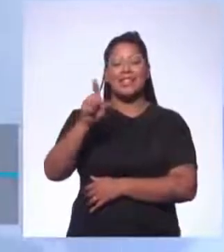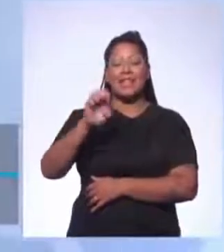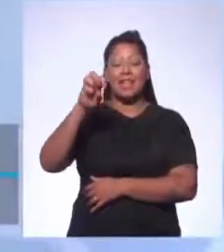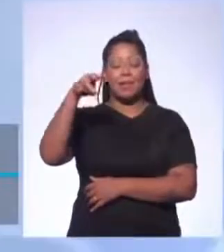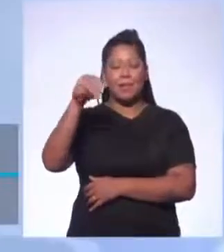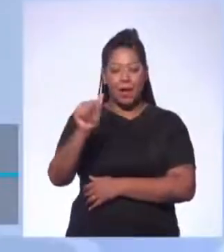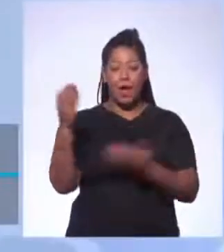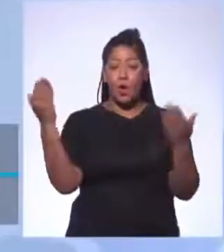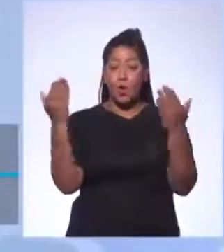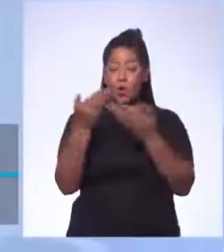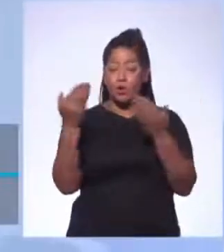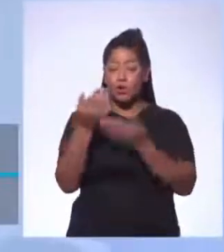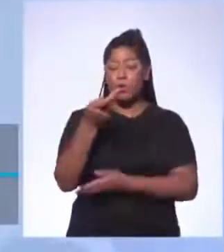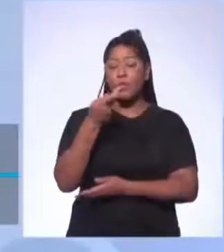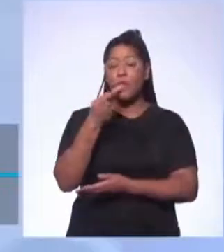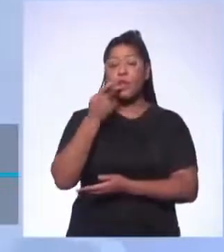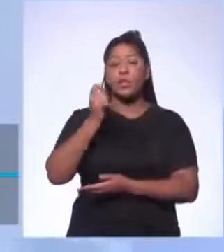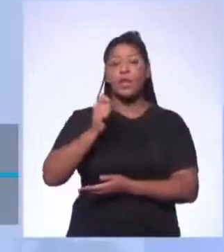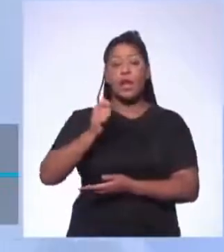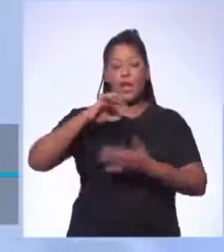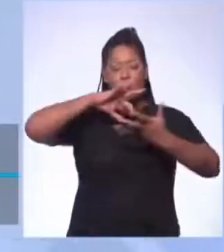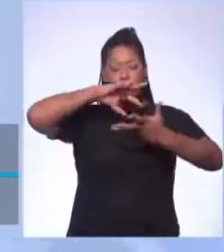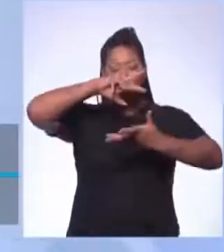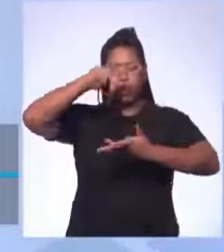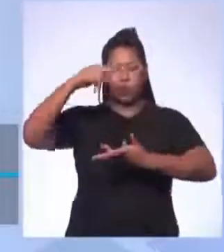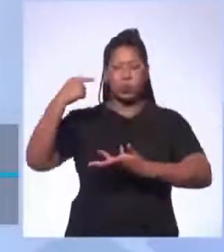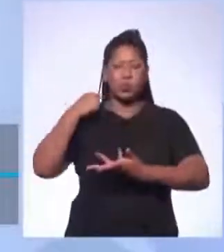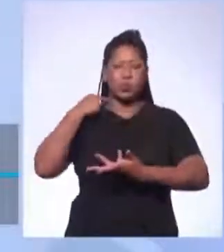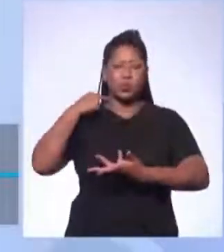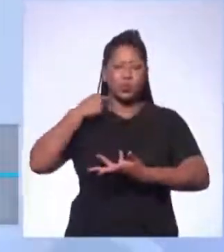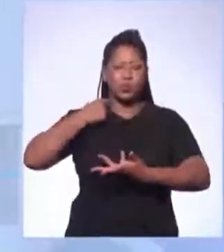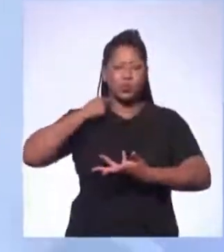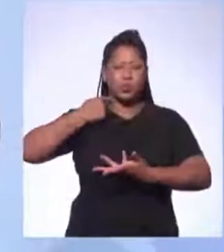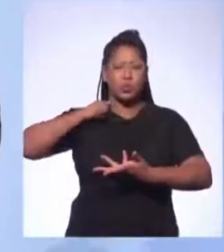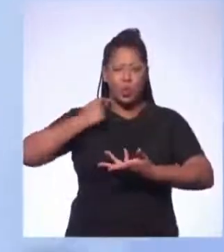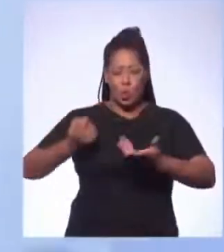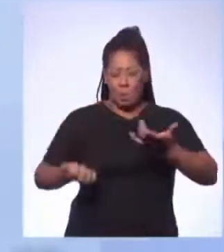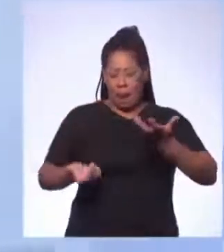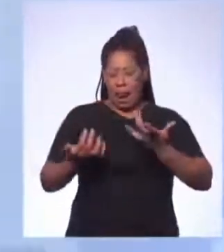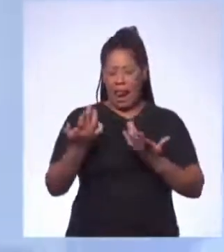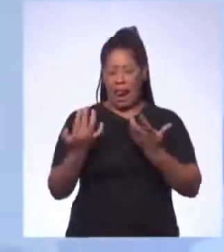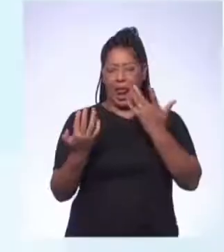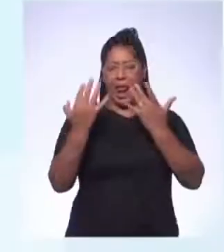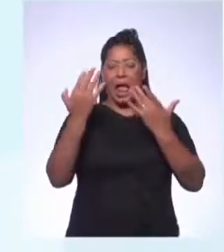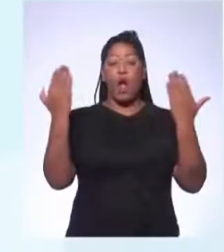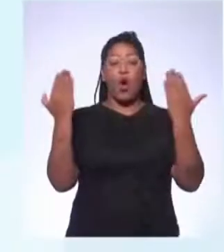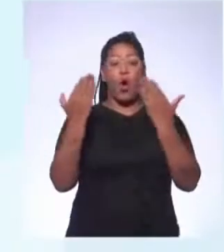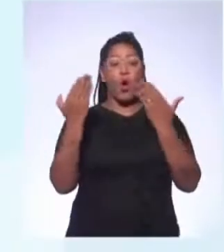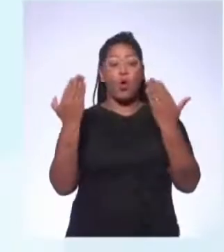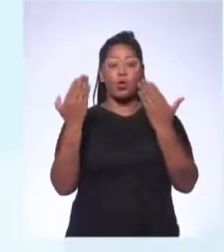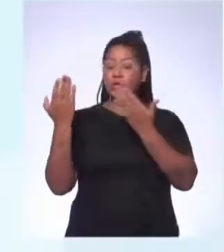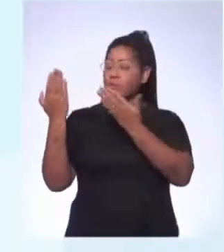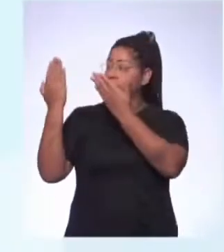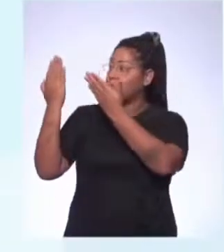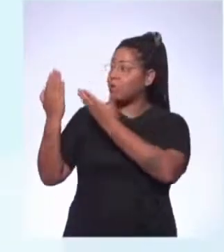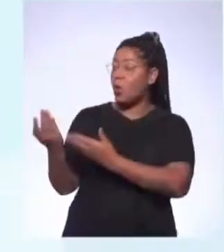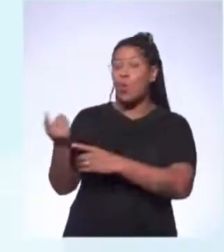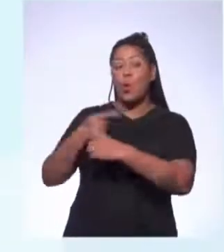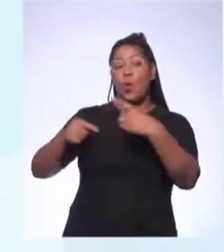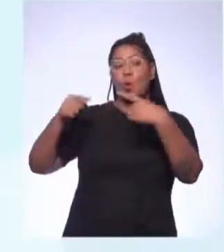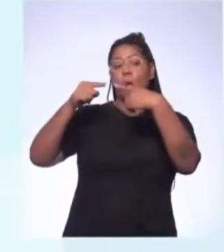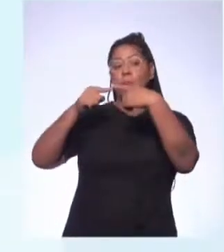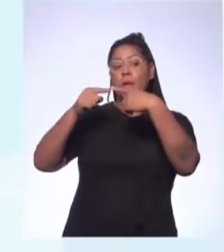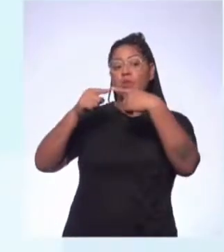falar aí sobre a poluição atmosférica, ok? Então aí nós temos o objetivo,